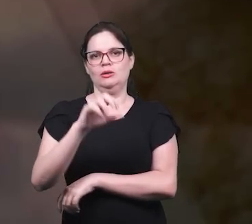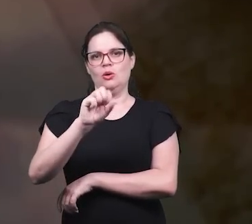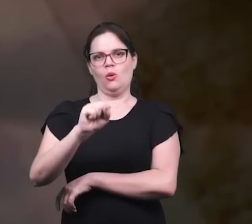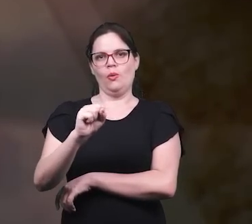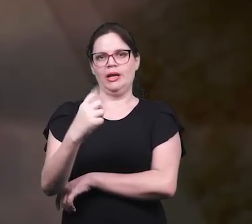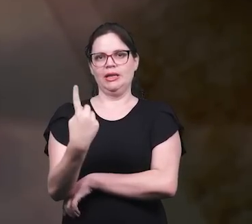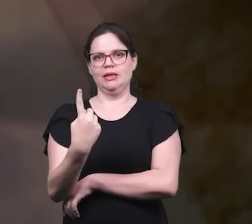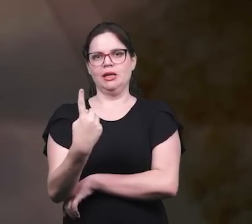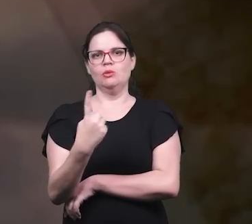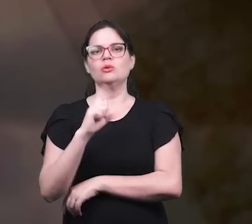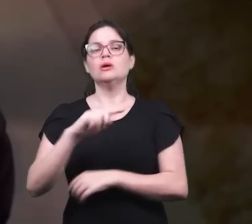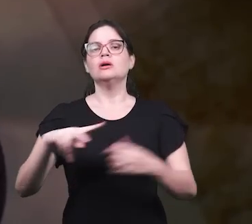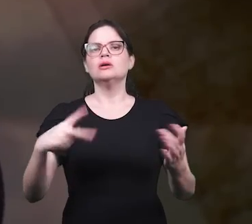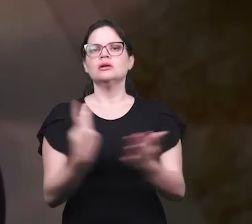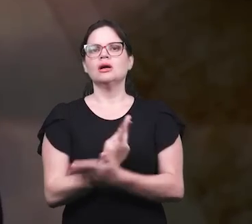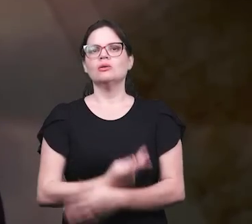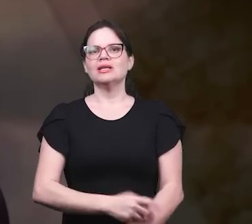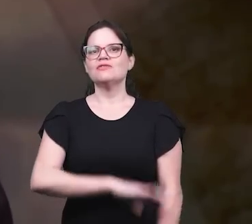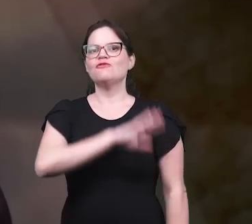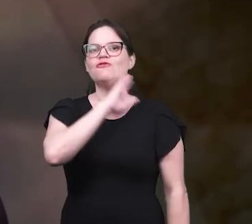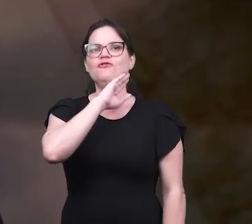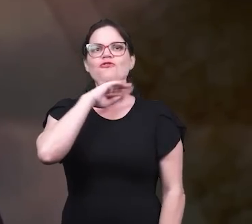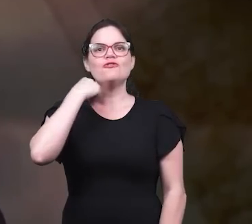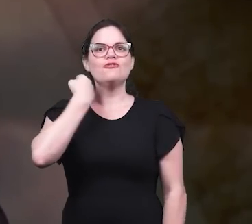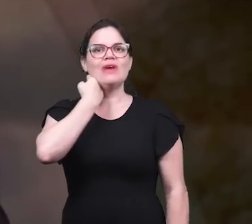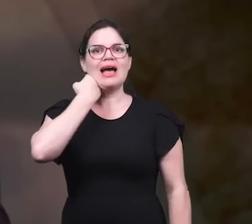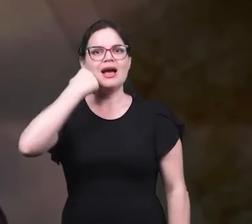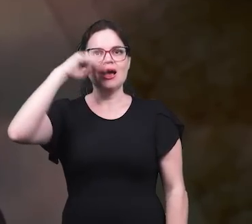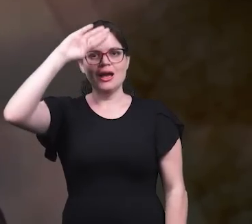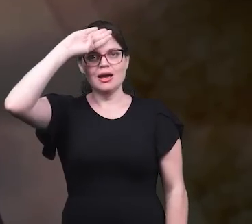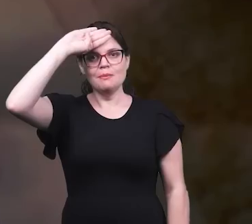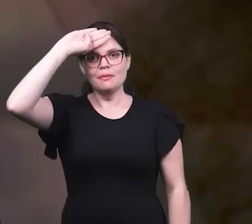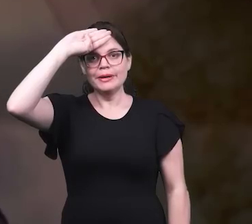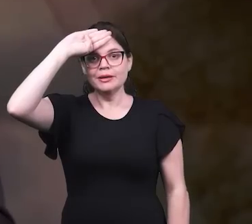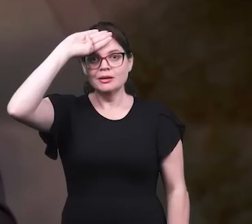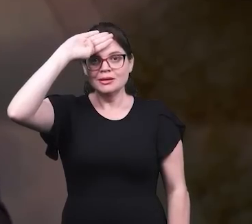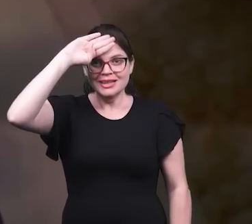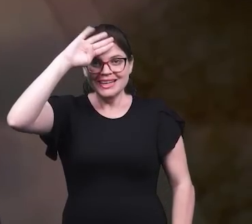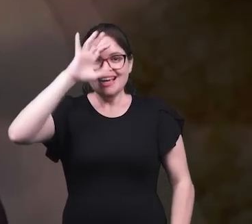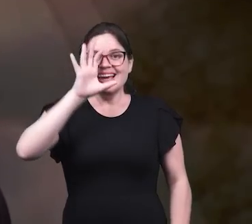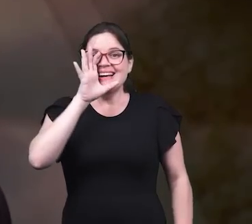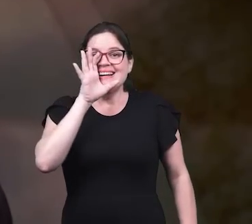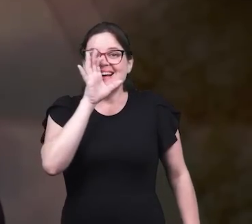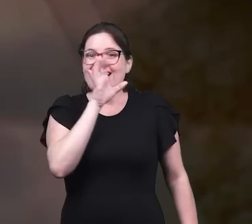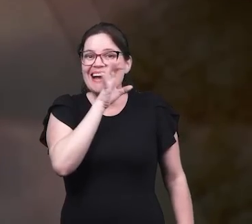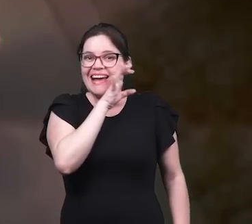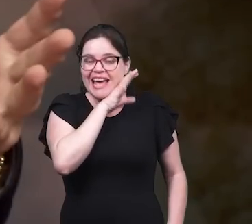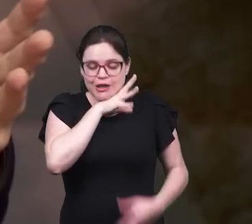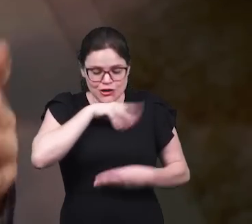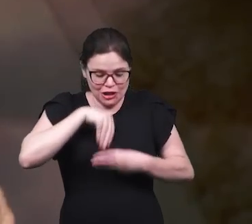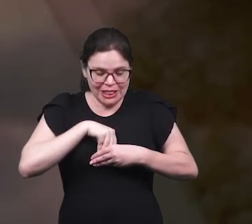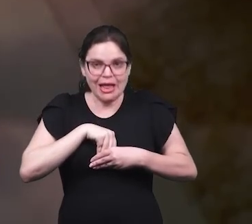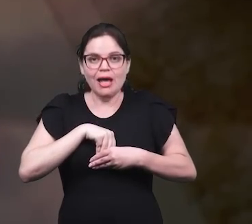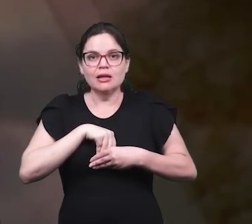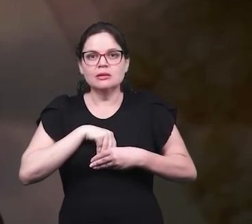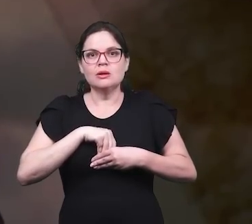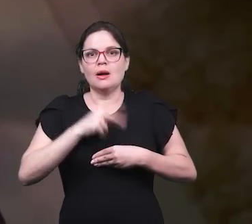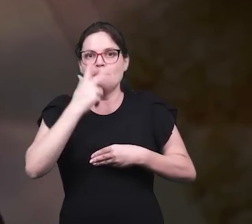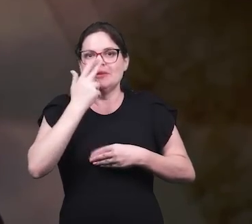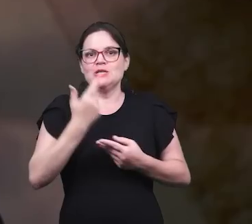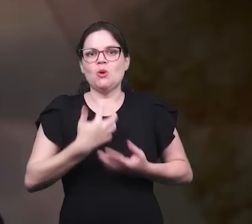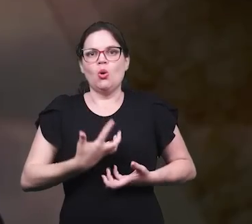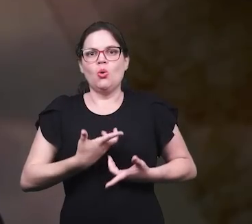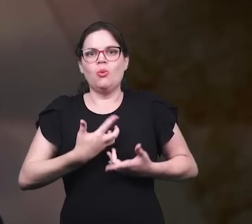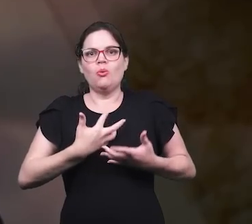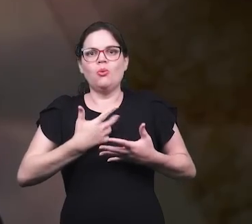morre daquela febre, ou seja, ele queimou por dentro. Foi uma coisa ali, como um juízo do